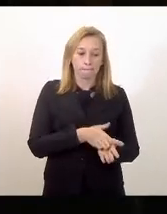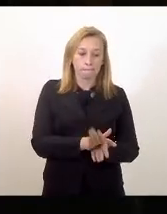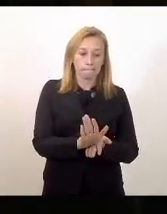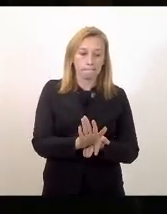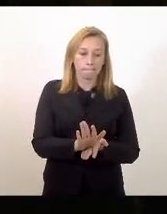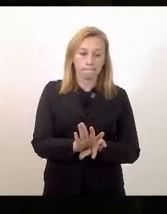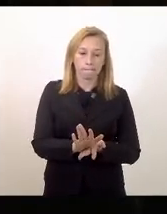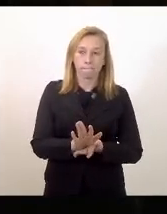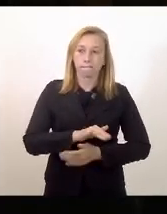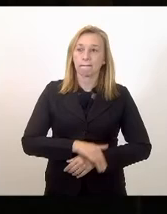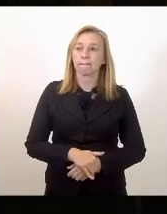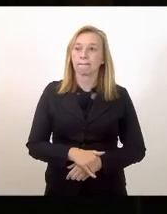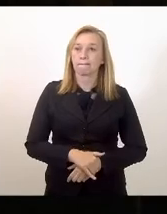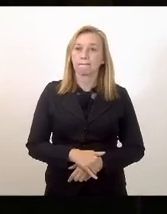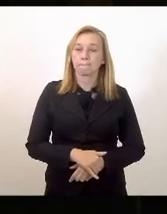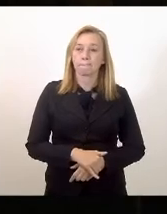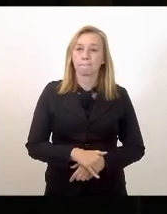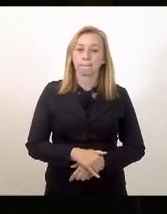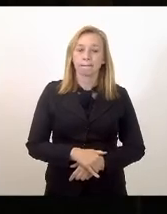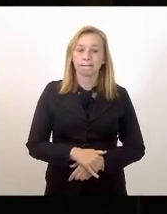como algo